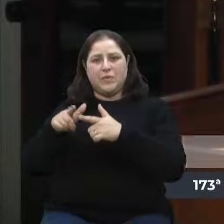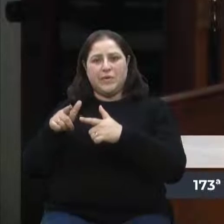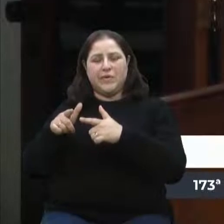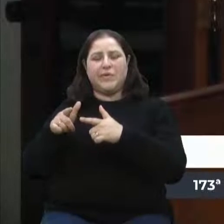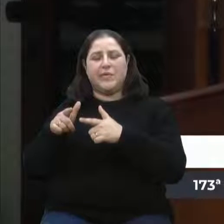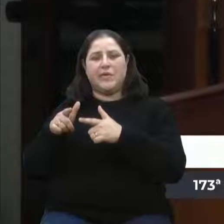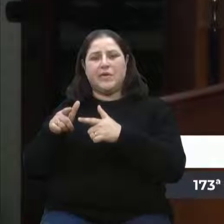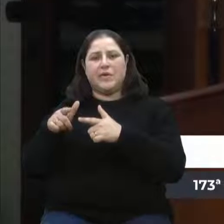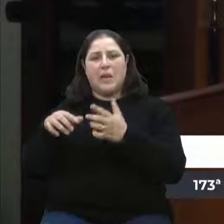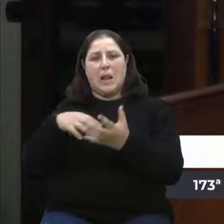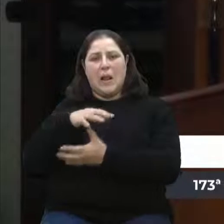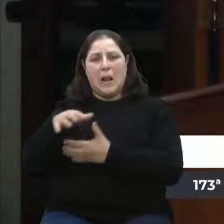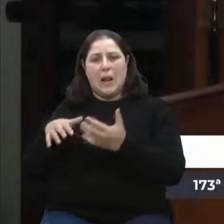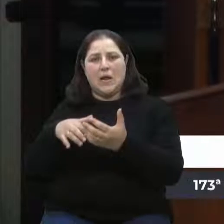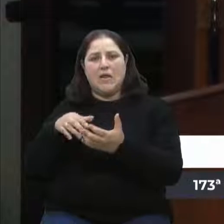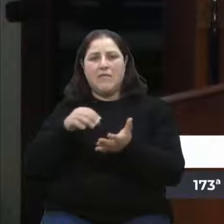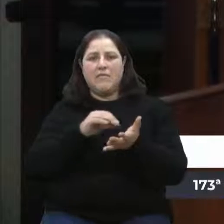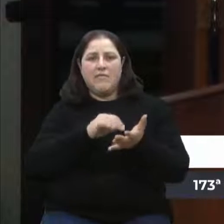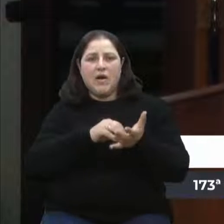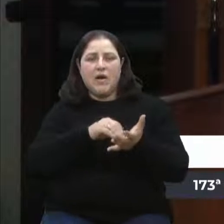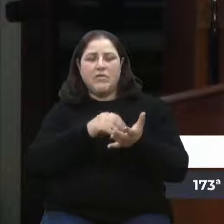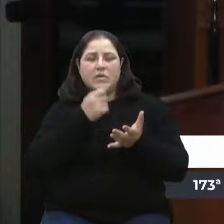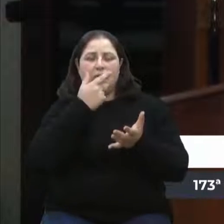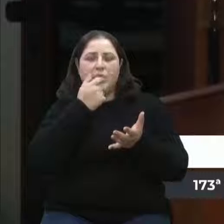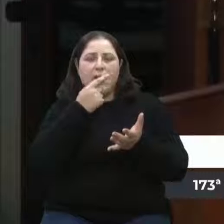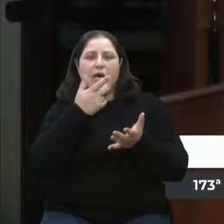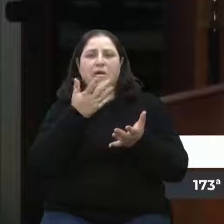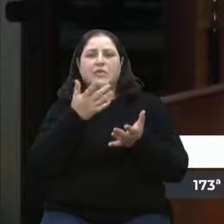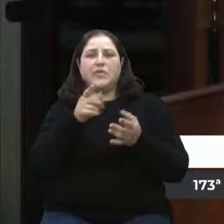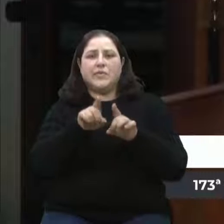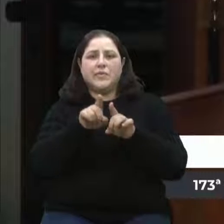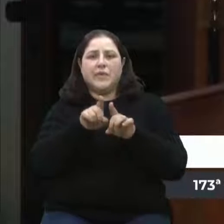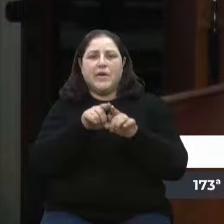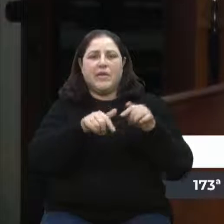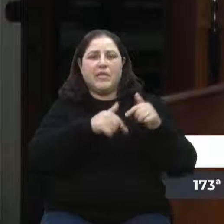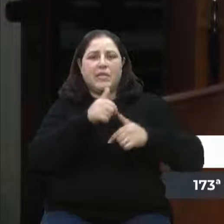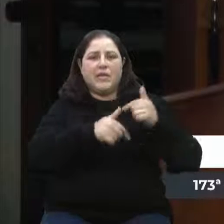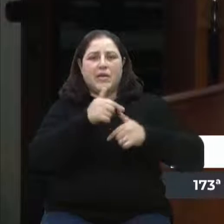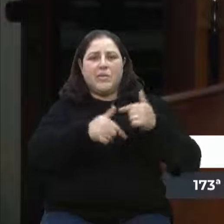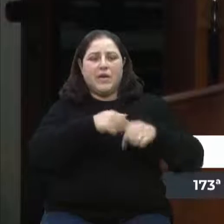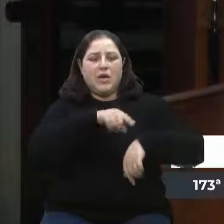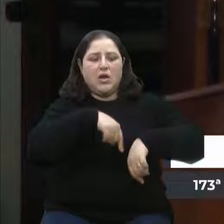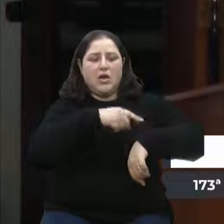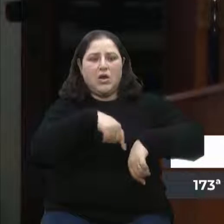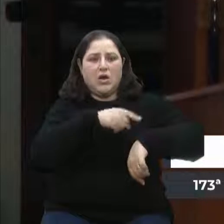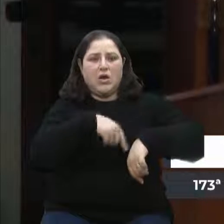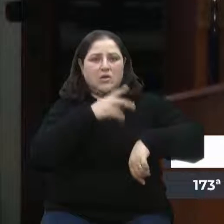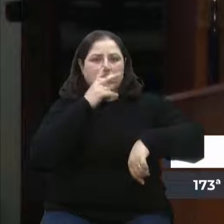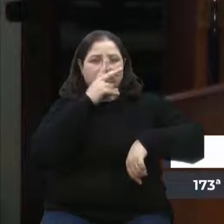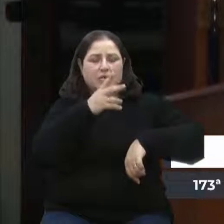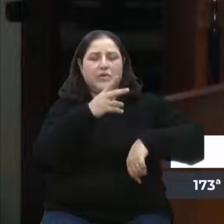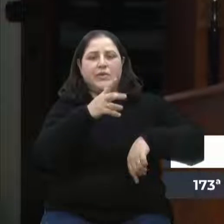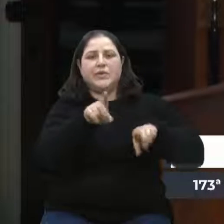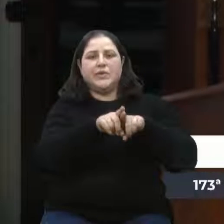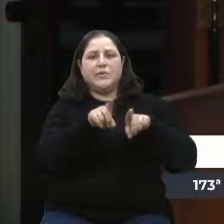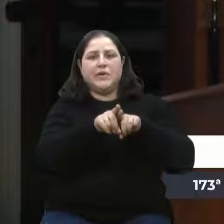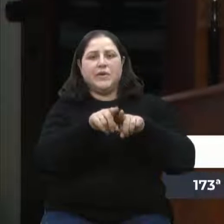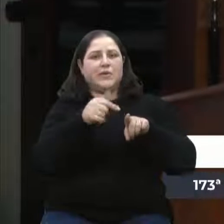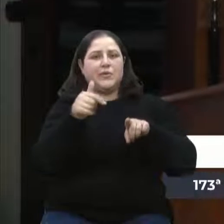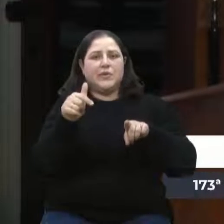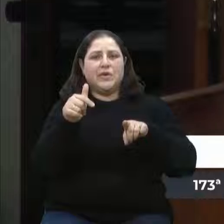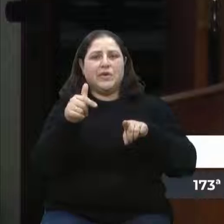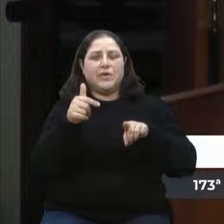vezes trabalhando por horas incessantes, férias canceladas, toda uma sobrecarga, um estresse de ir para casa, saber